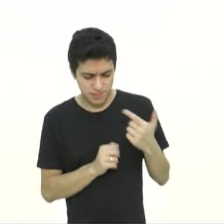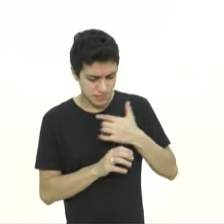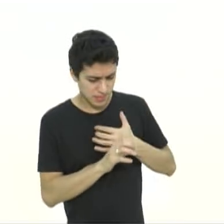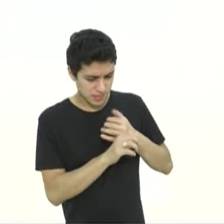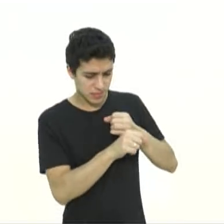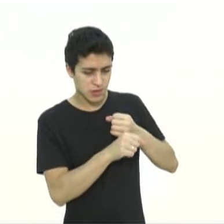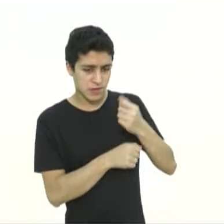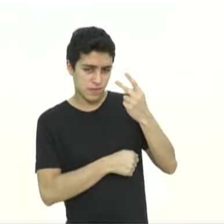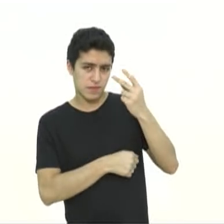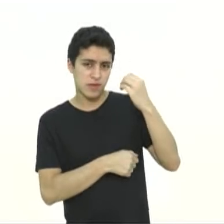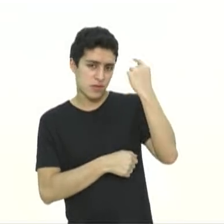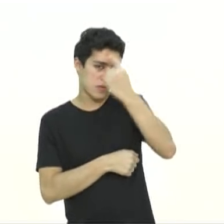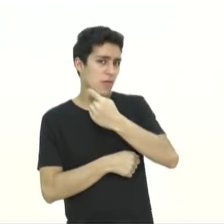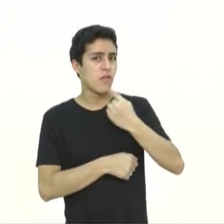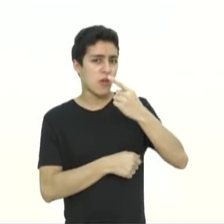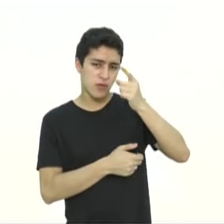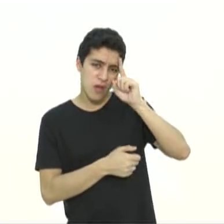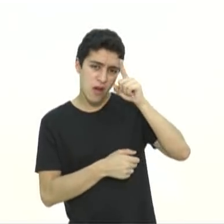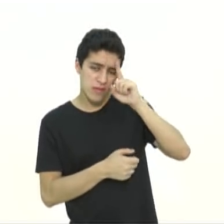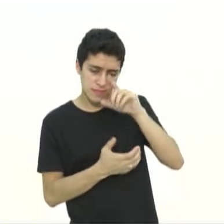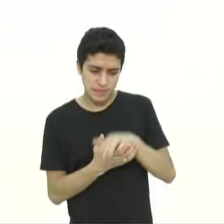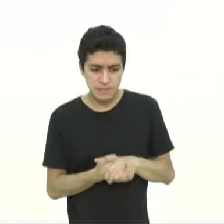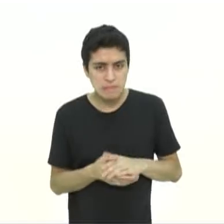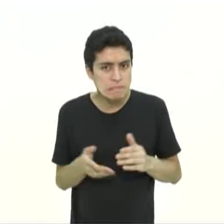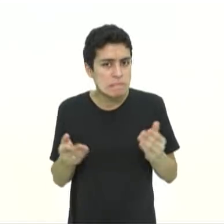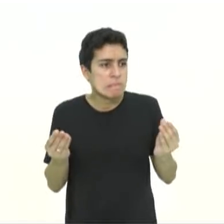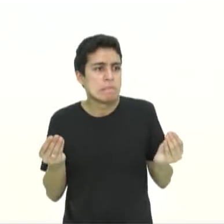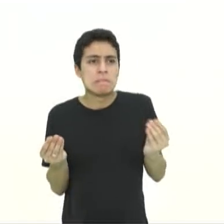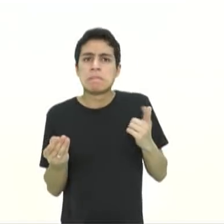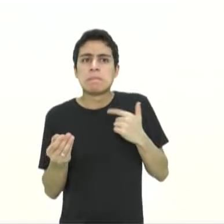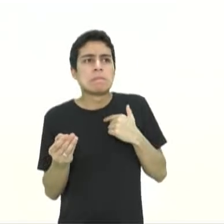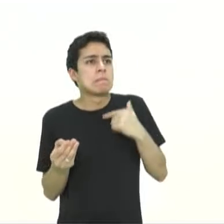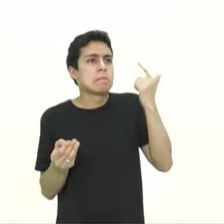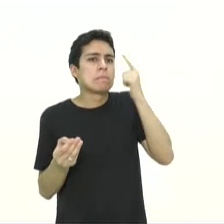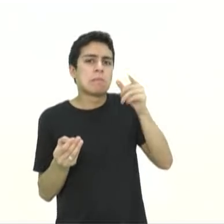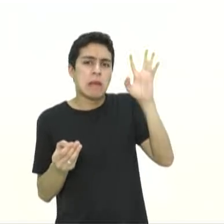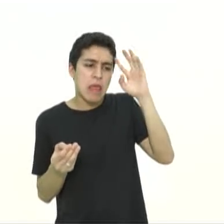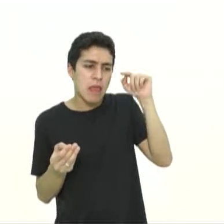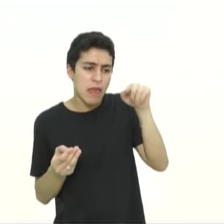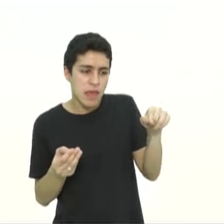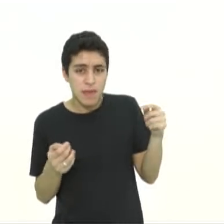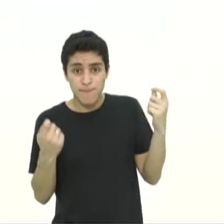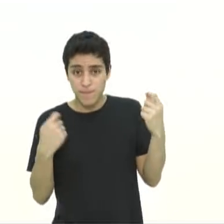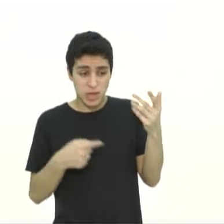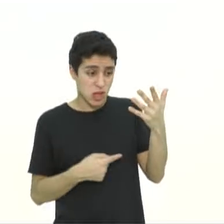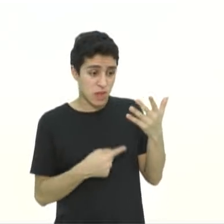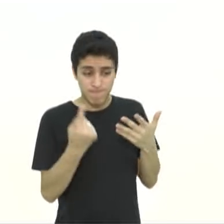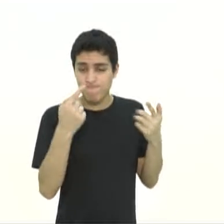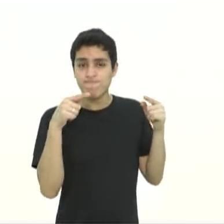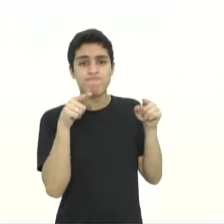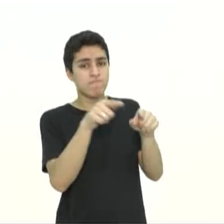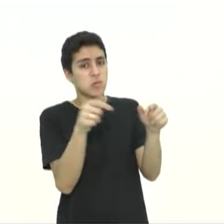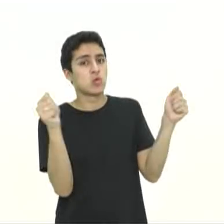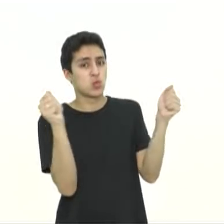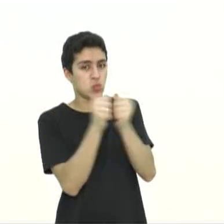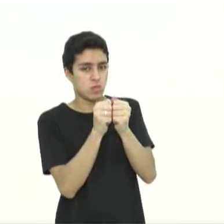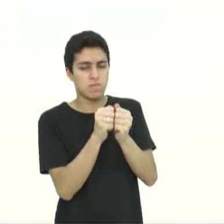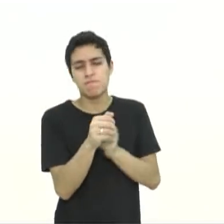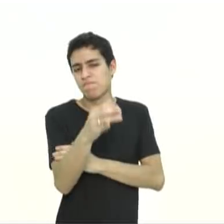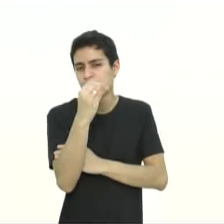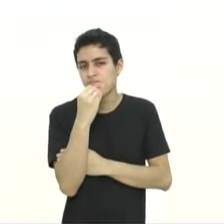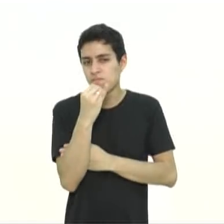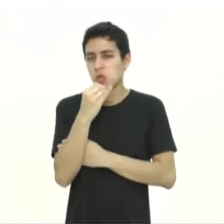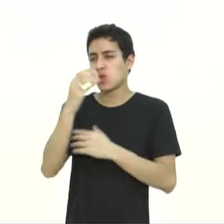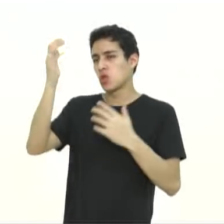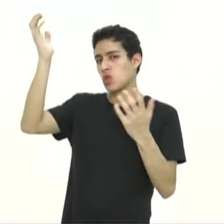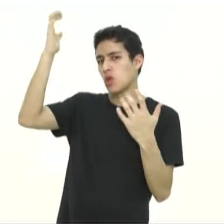são 29 horas por dia. A única solução que me ocorre é fazer várias dessas coisas ao mesmo tempo. Por exemplo,